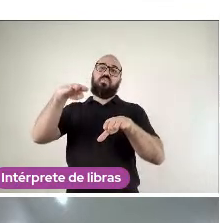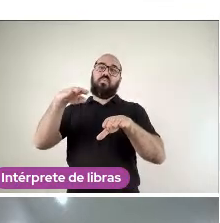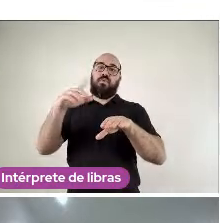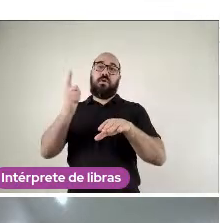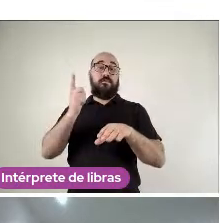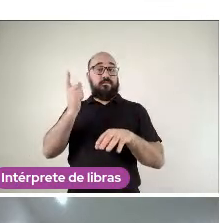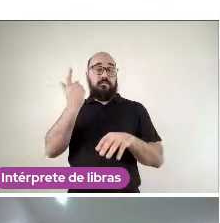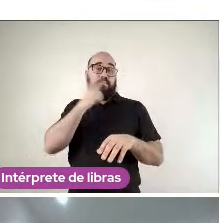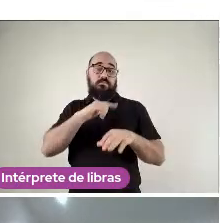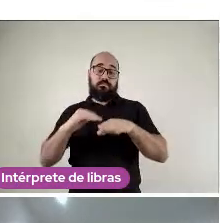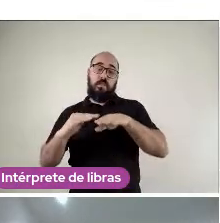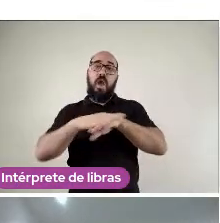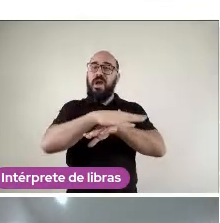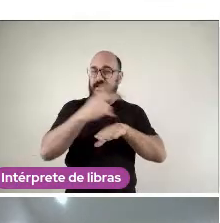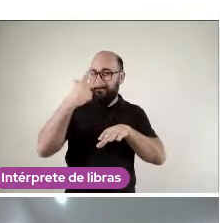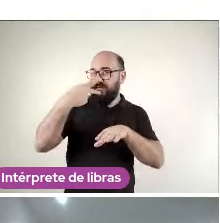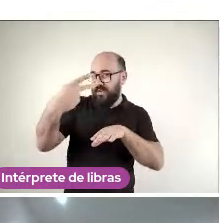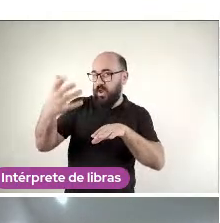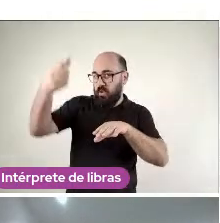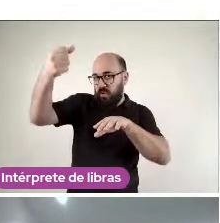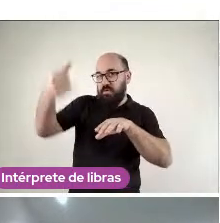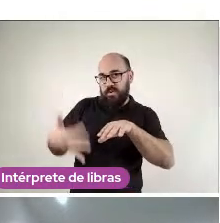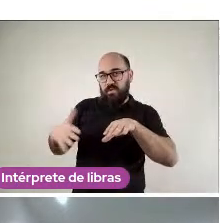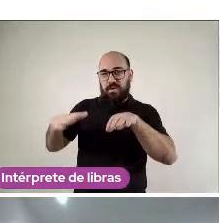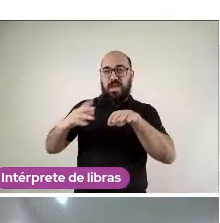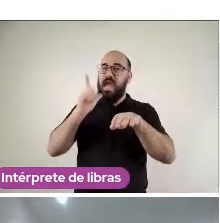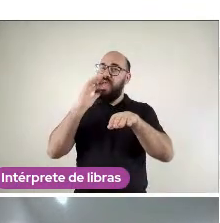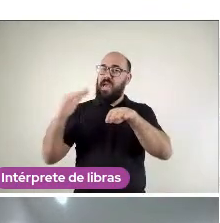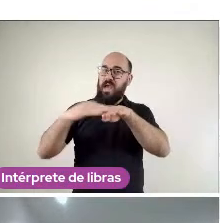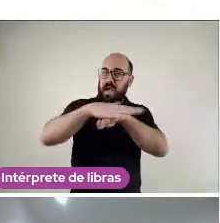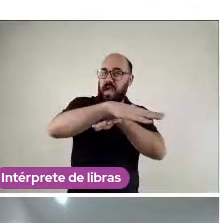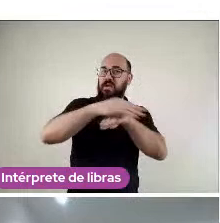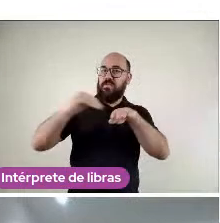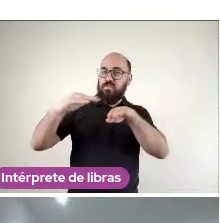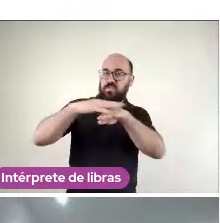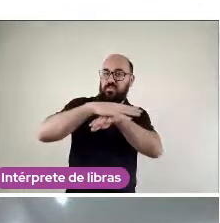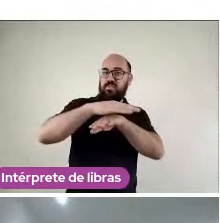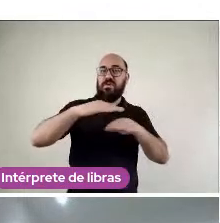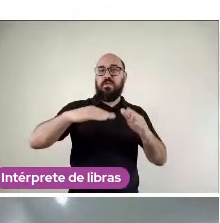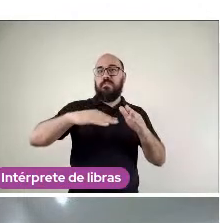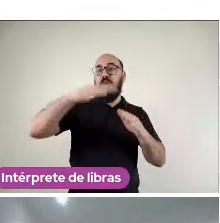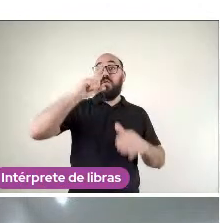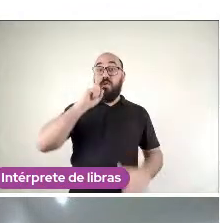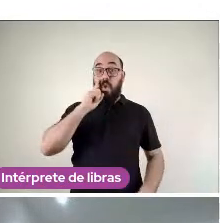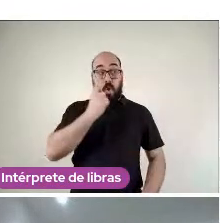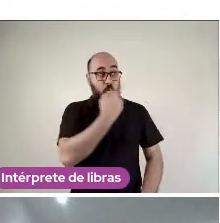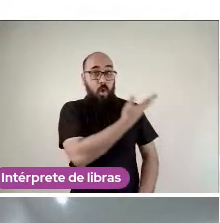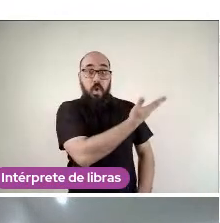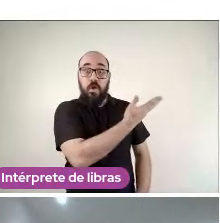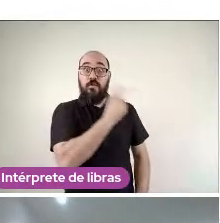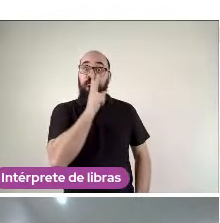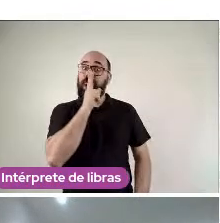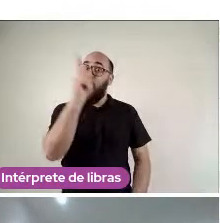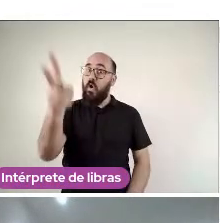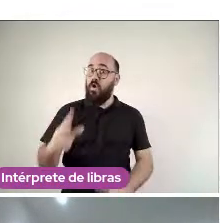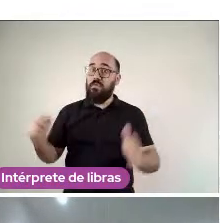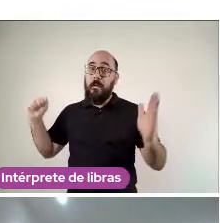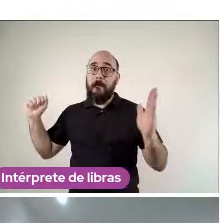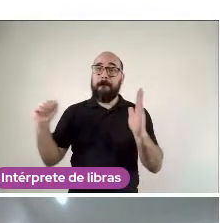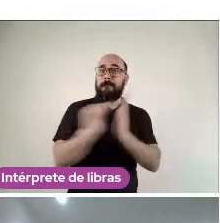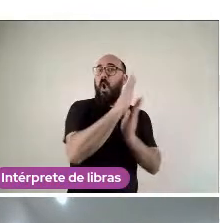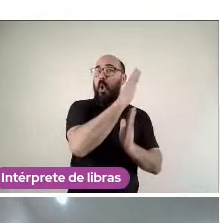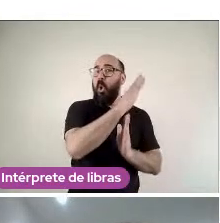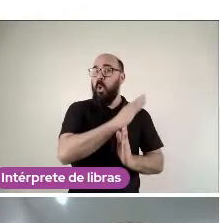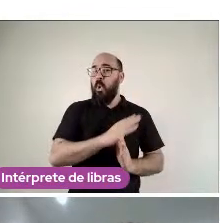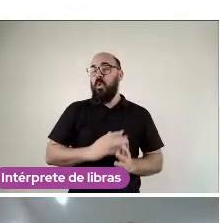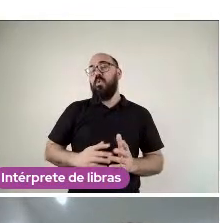como a Letícia já colocou aqui para a gente, esse nexo oceano mudanças climáticas é super importante da gente pensar medidas